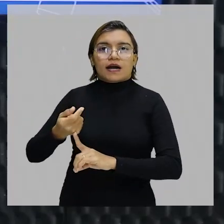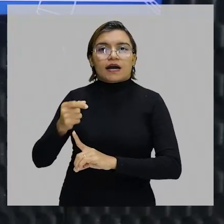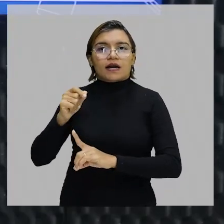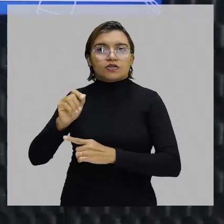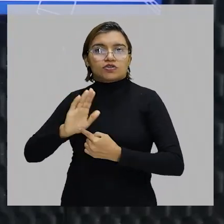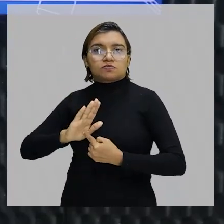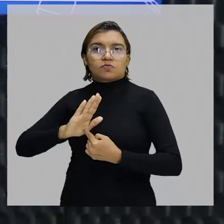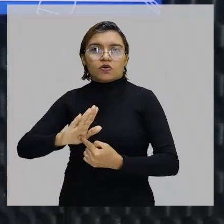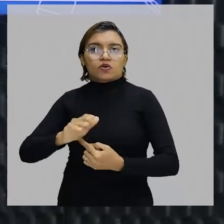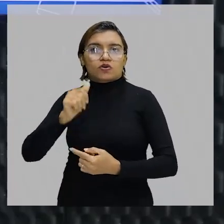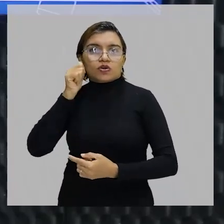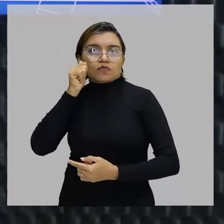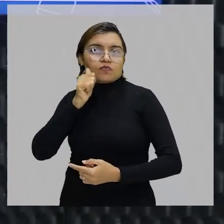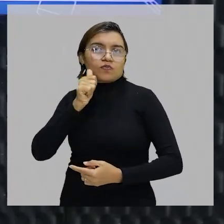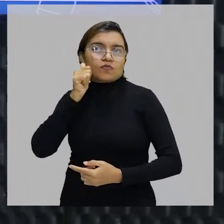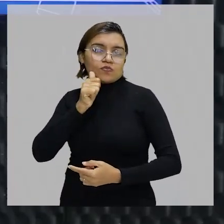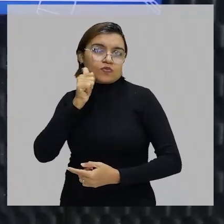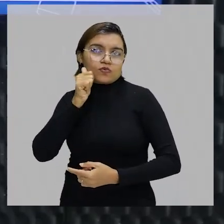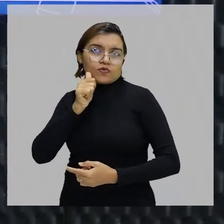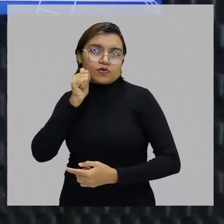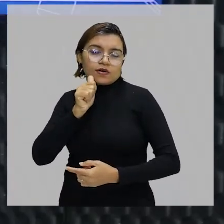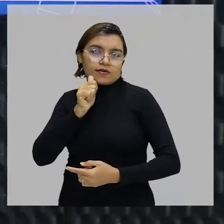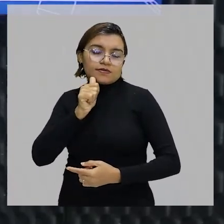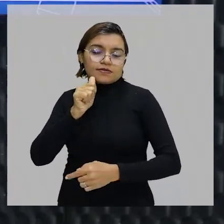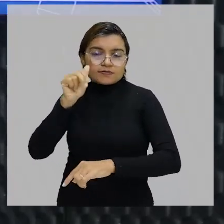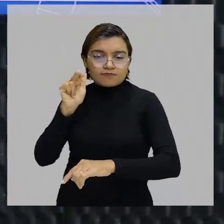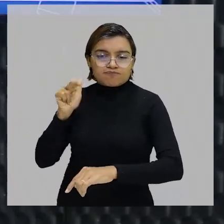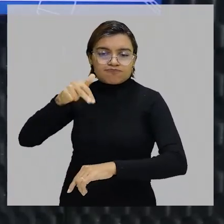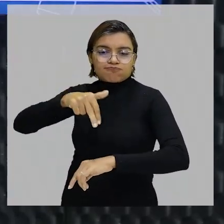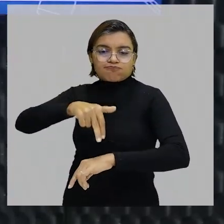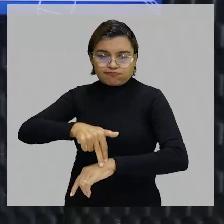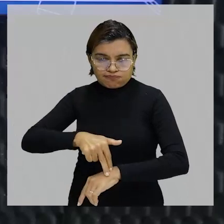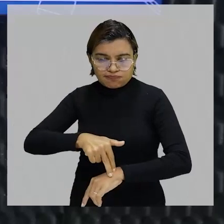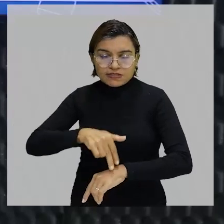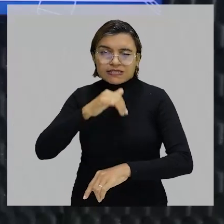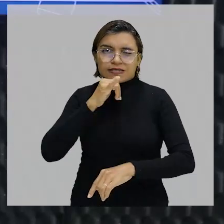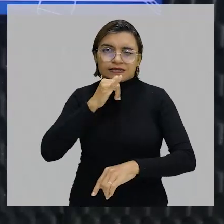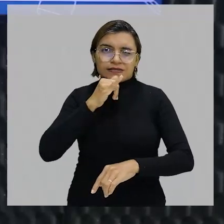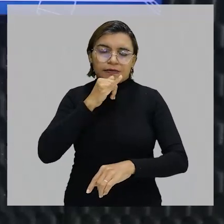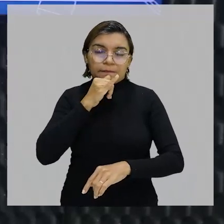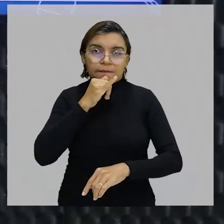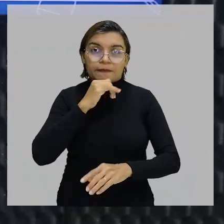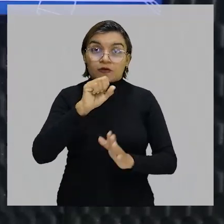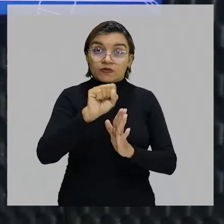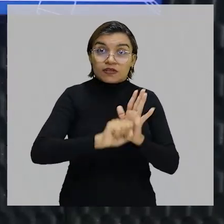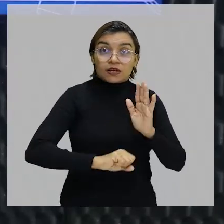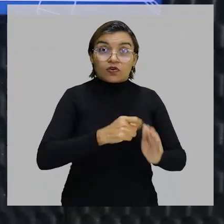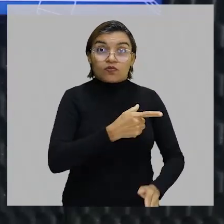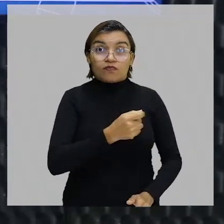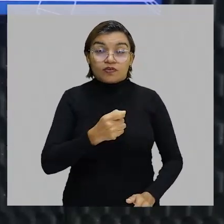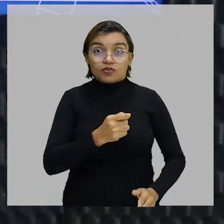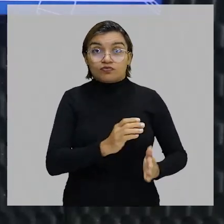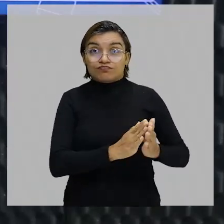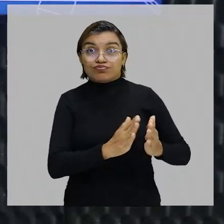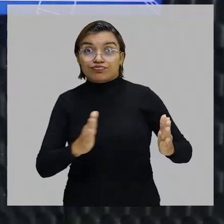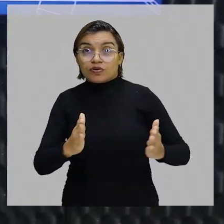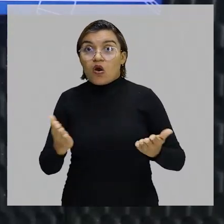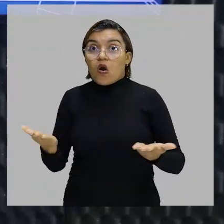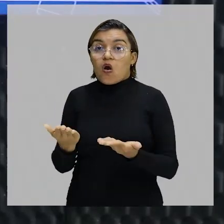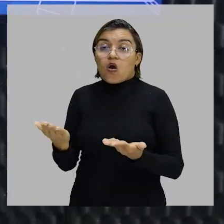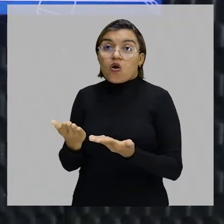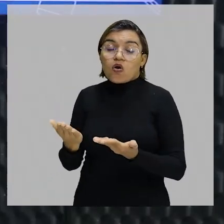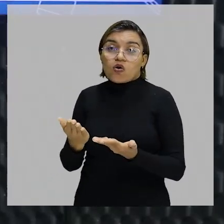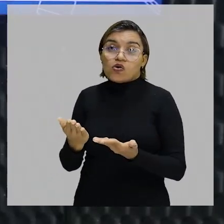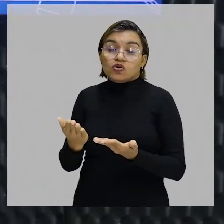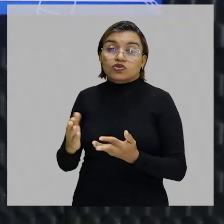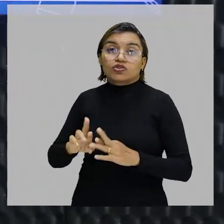figuras femininas. E eu estou falando de uma estrutura que data da metade do século XX para frente e que hoje começou a abrir